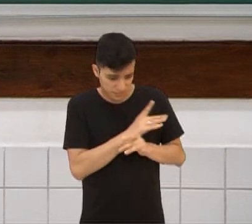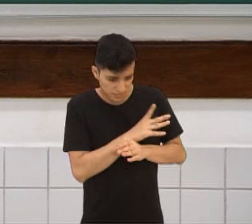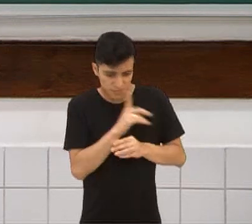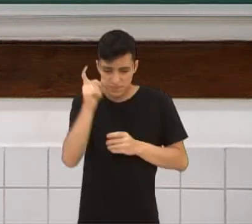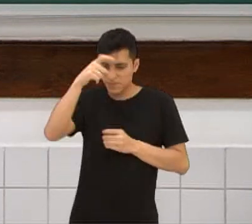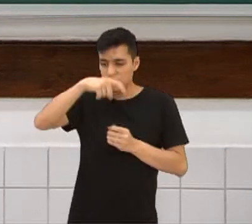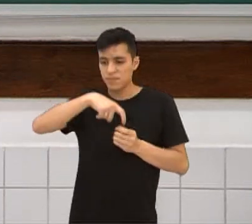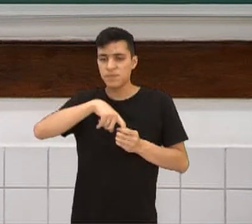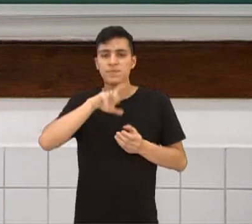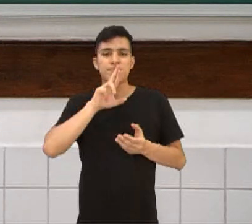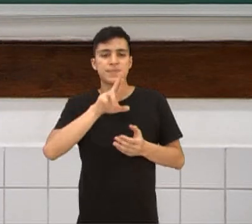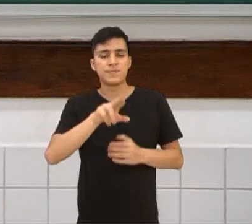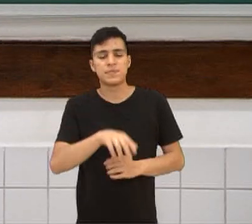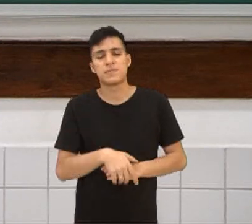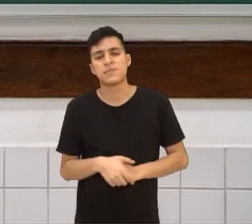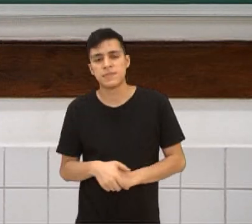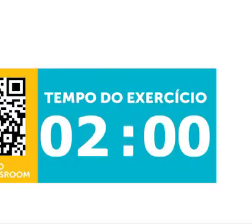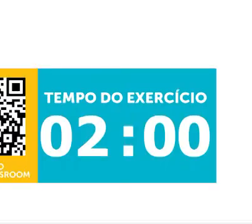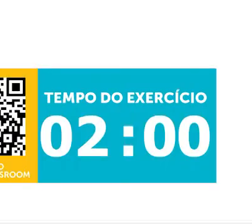com a resposta.